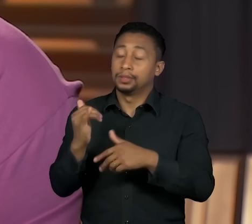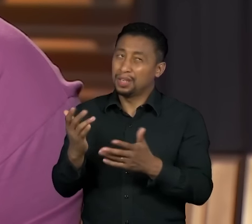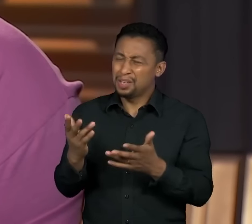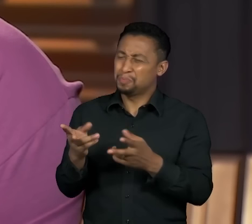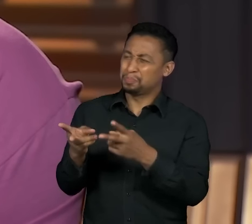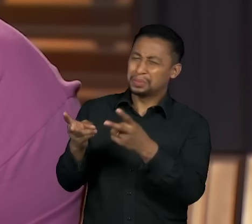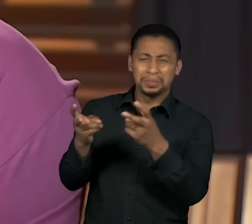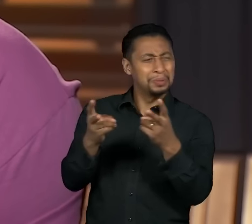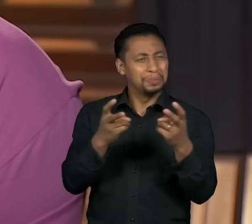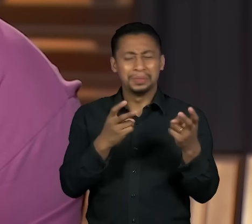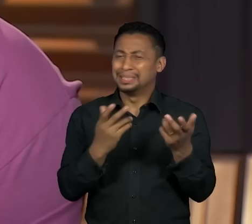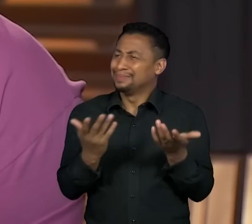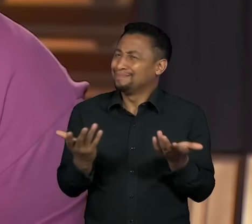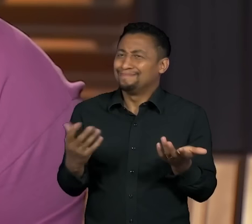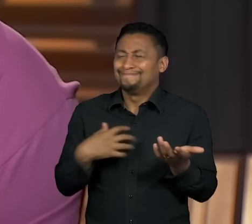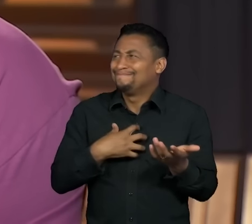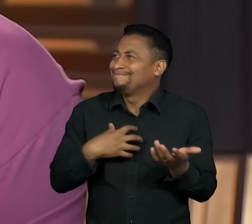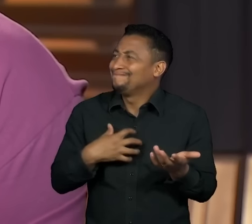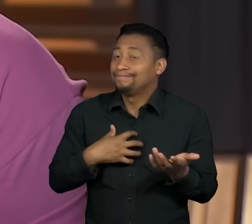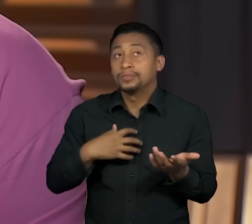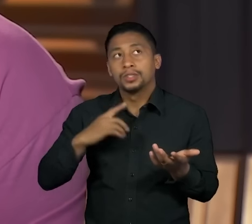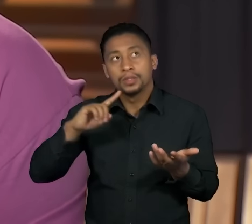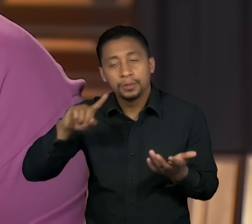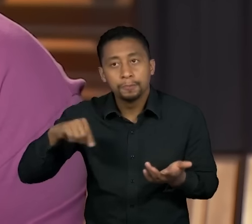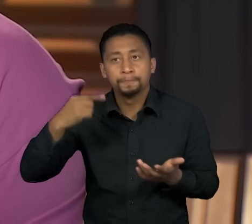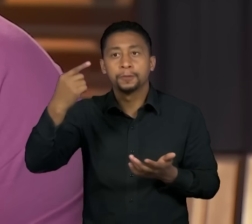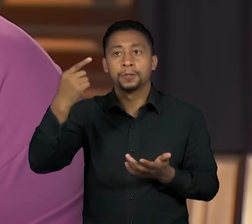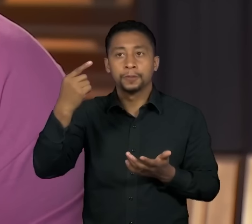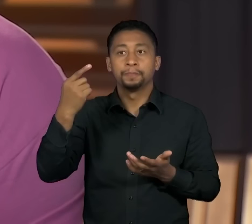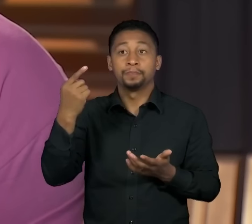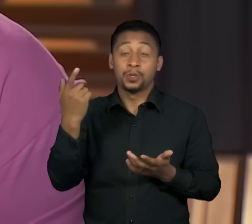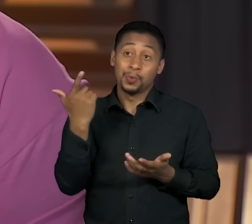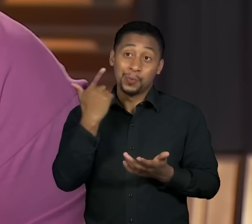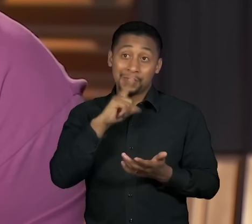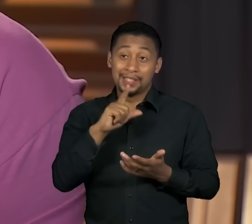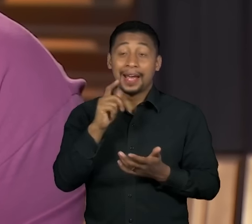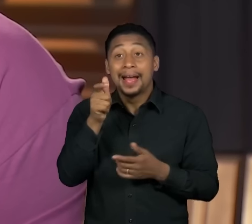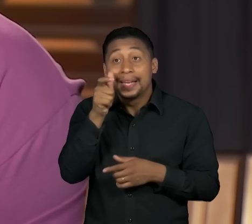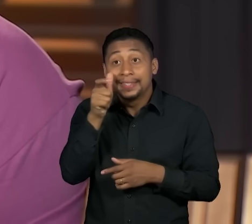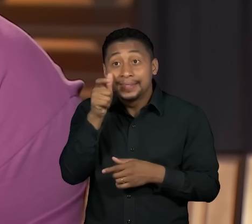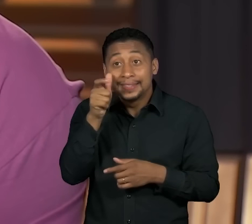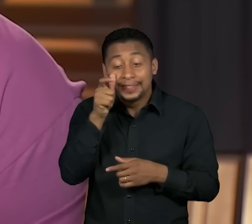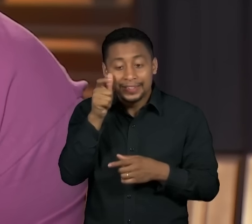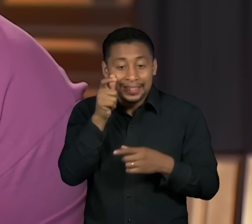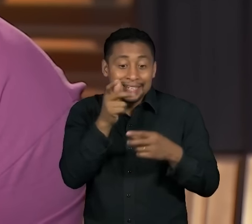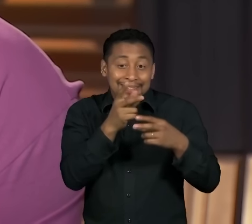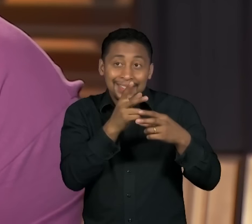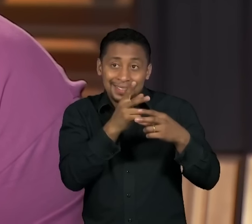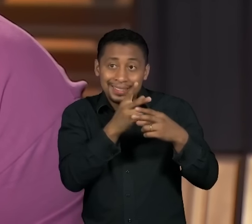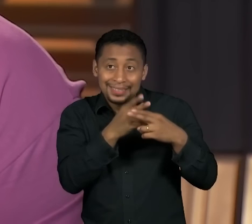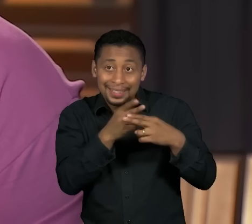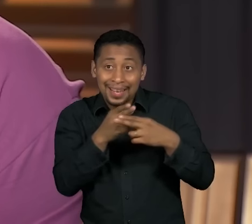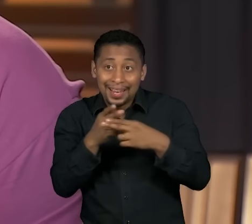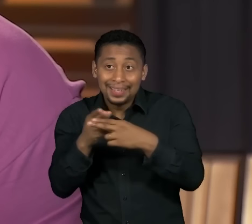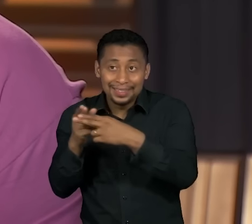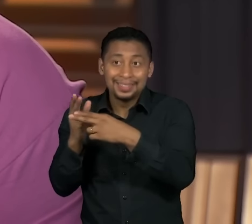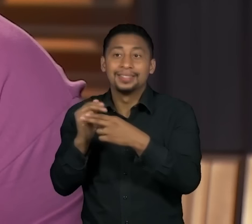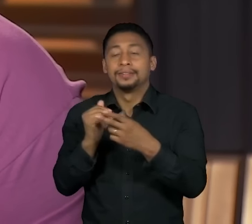eu consegui ter acesso a séries que falavam de um jeito muito